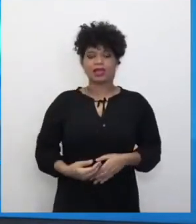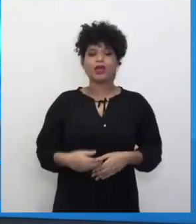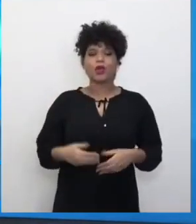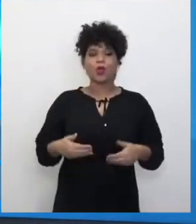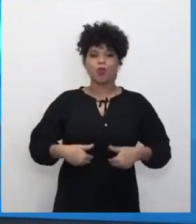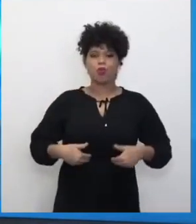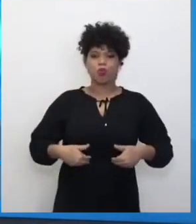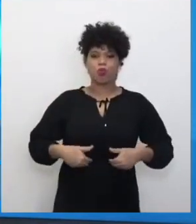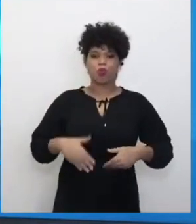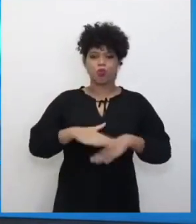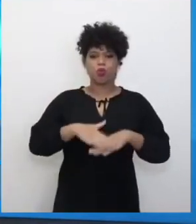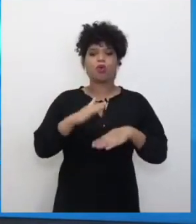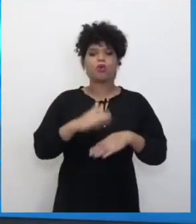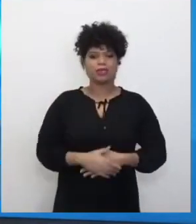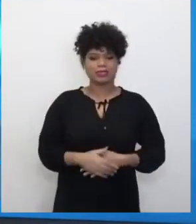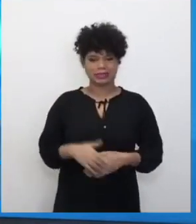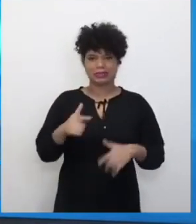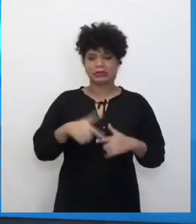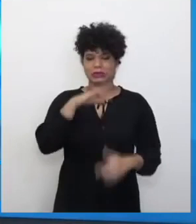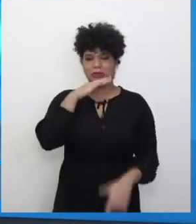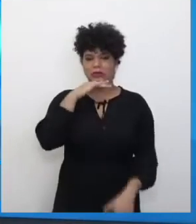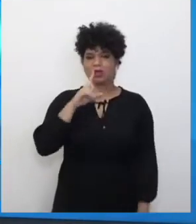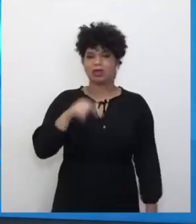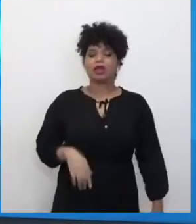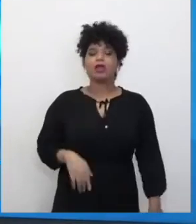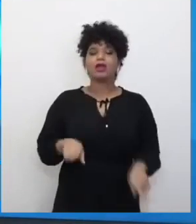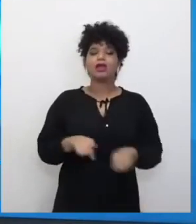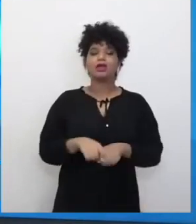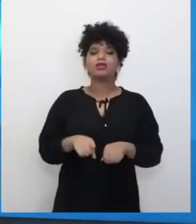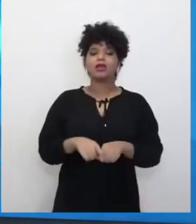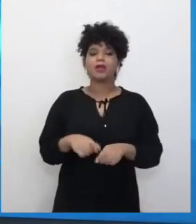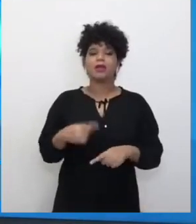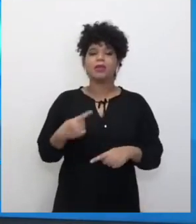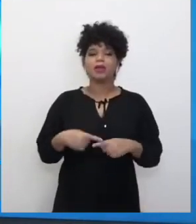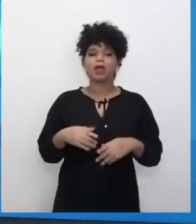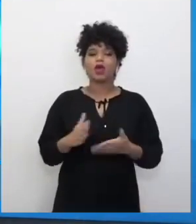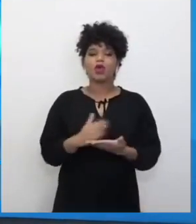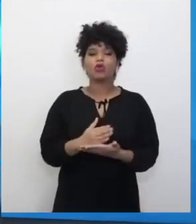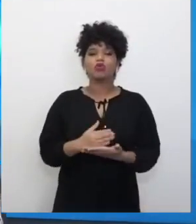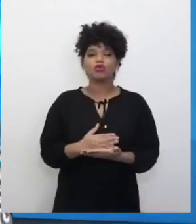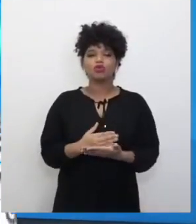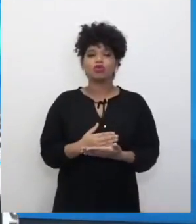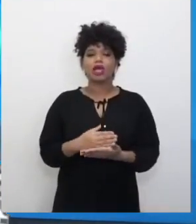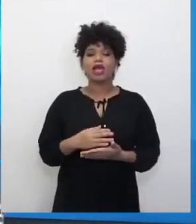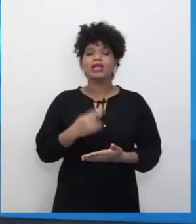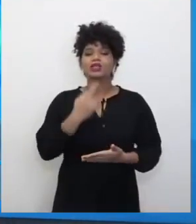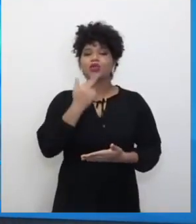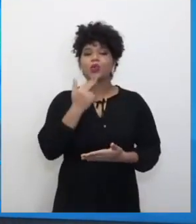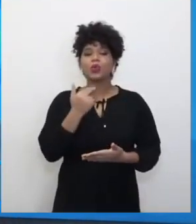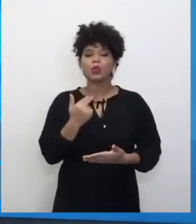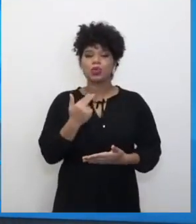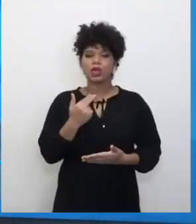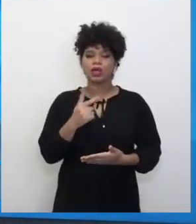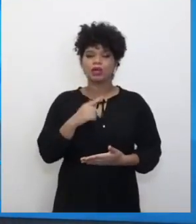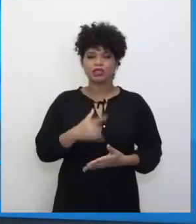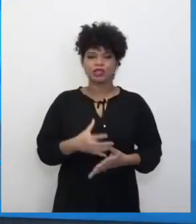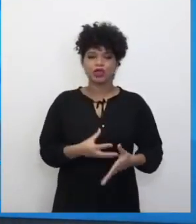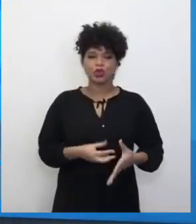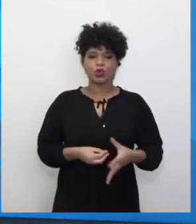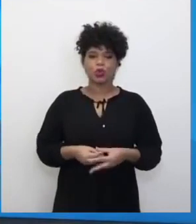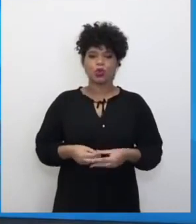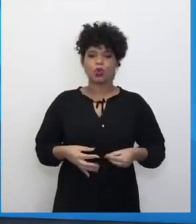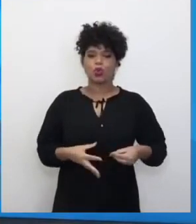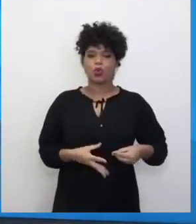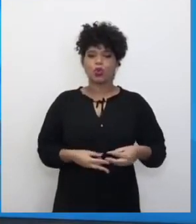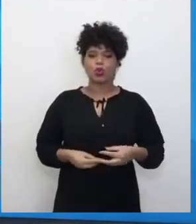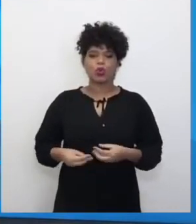comendo mais. Isso é um problema. E o outro é a questão de absorver os nutrientes, é o caso da digestão que eles falam. Então, o estômago acaba não absorvendo